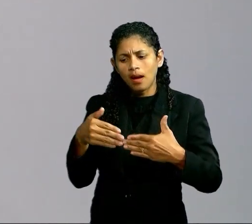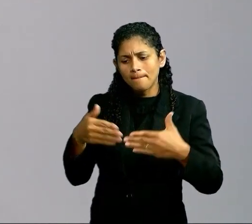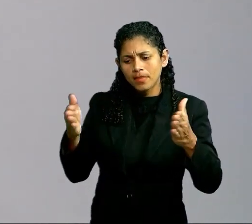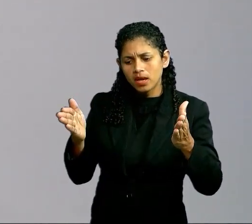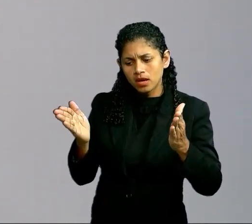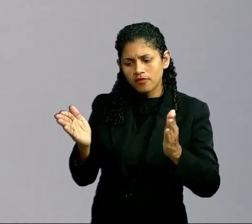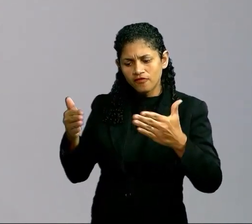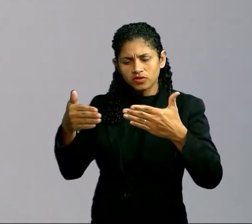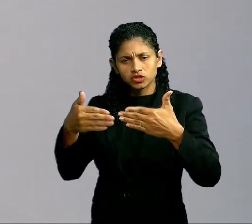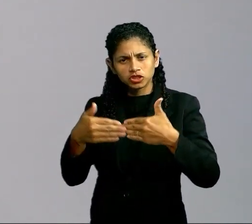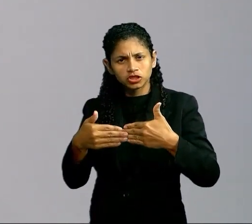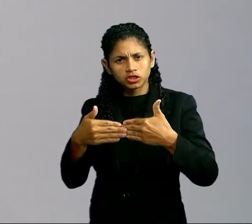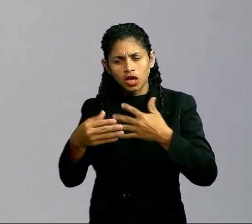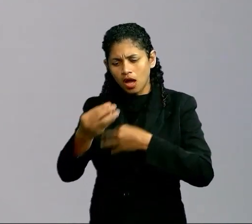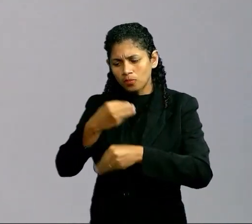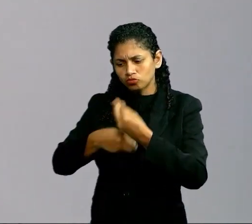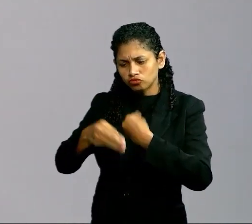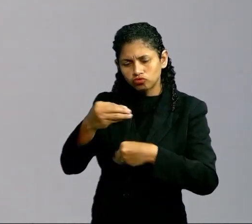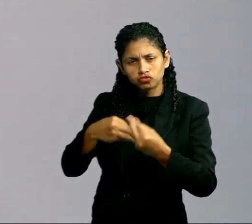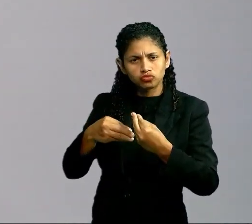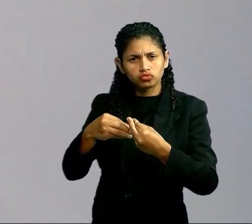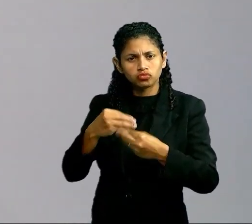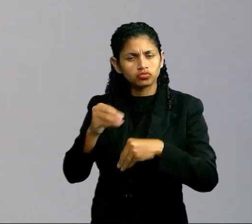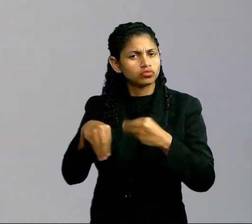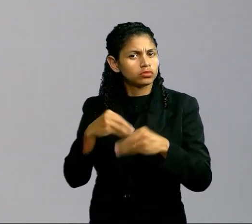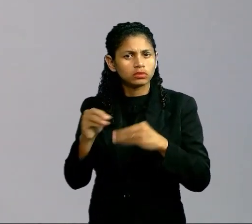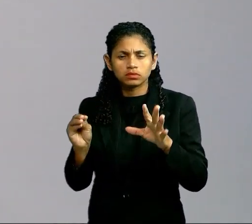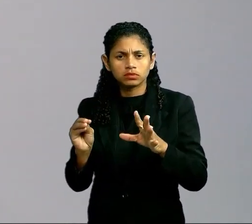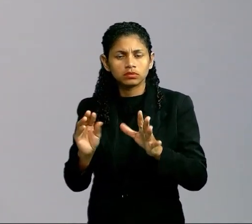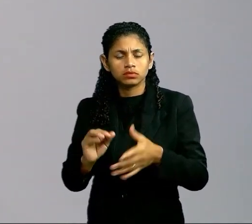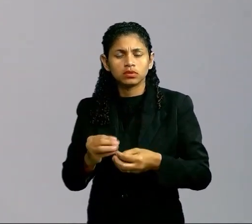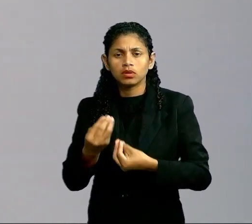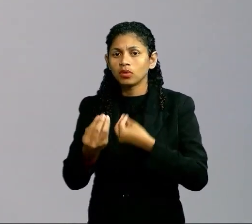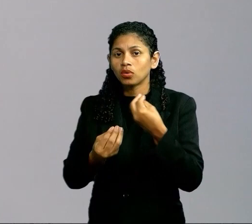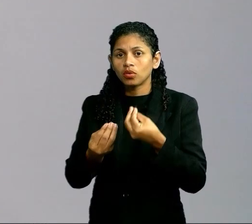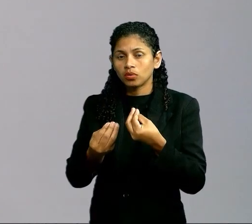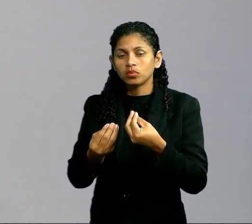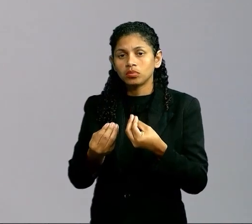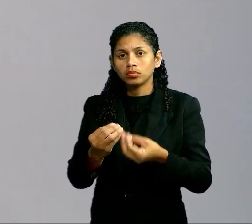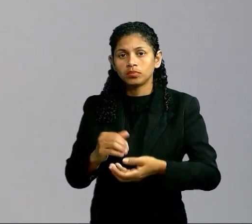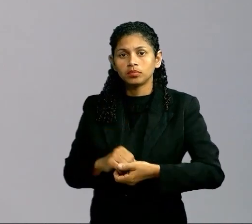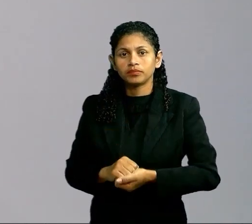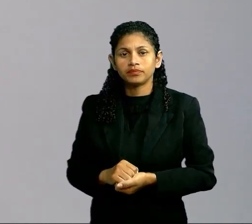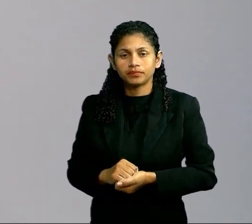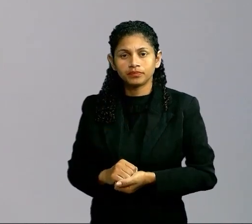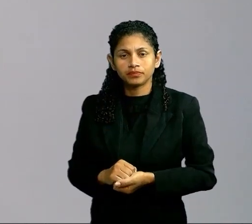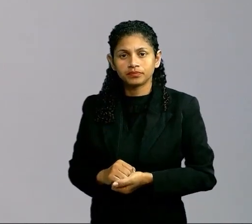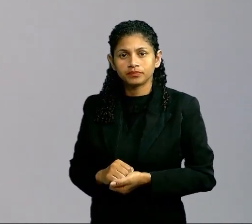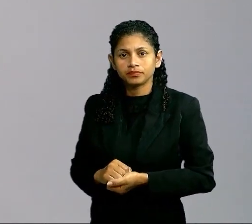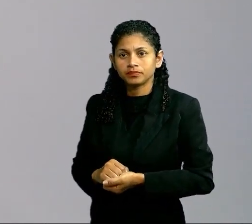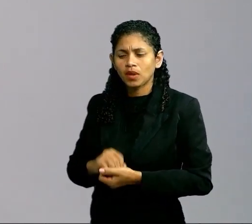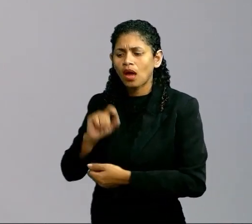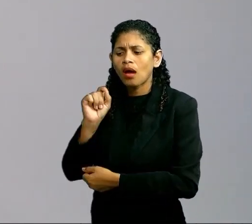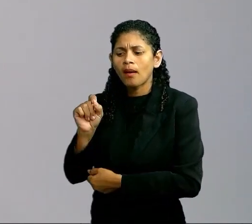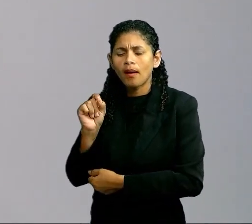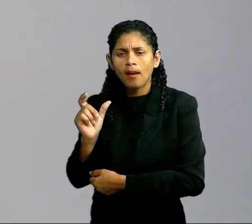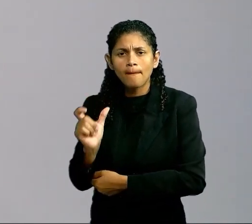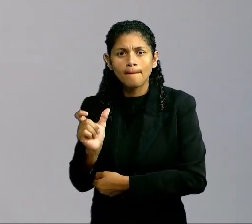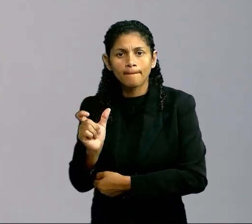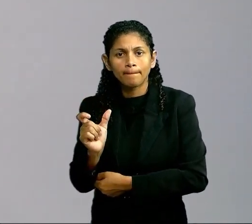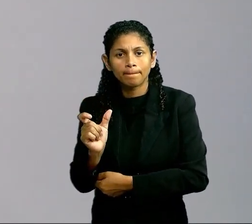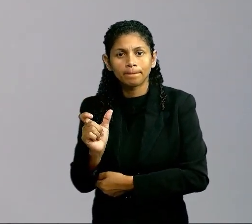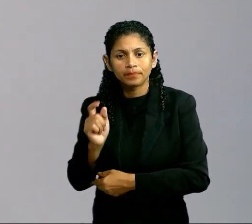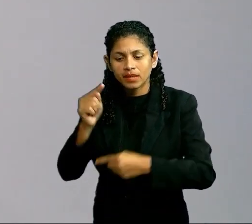fechada, homogênea, heterogênea. E a saturação é uma das formas. O que é saturada?